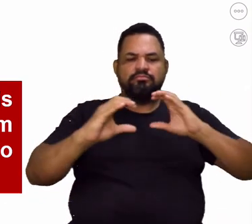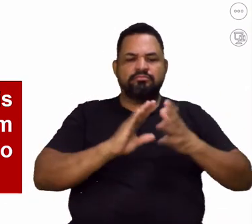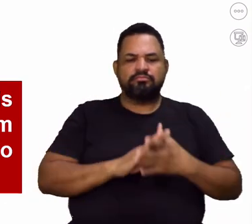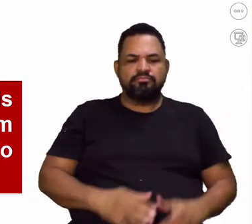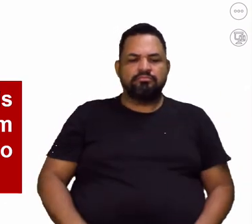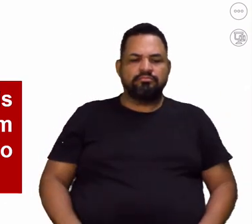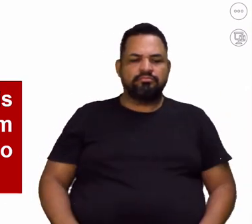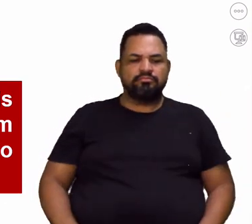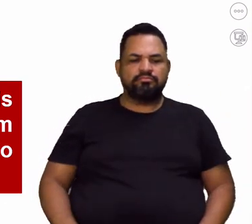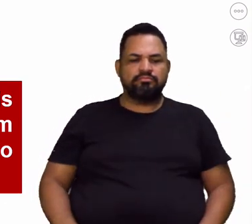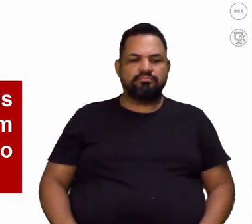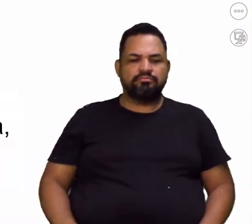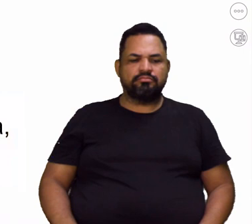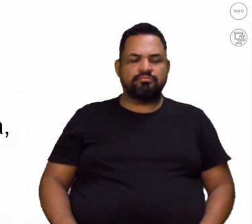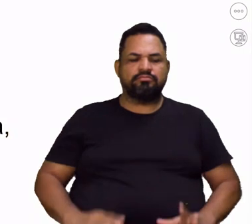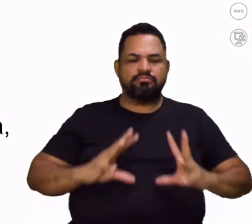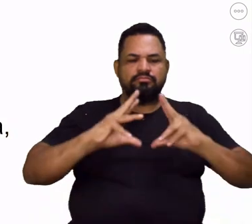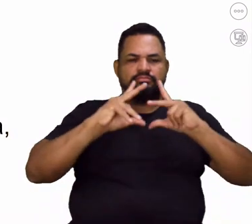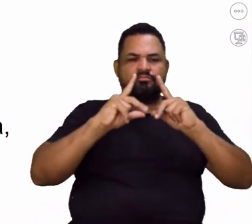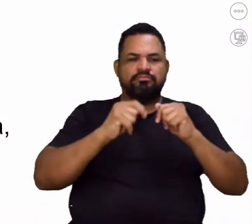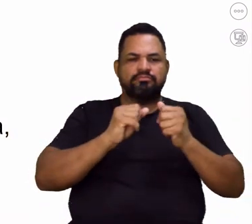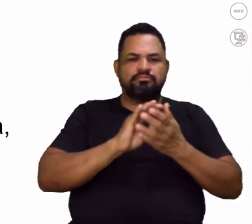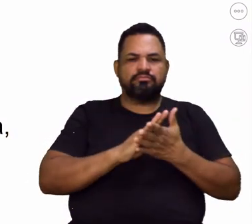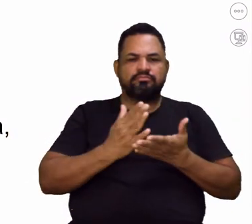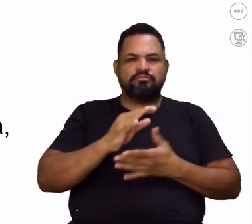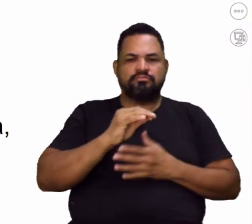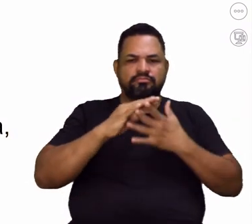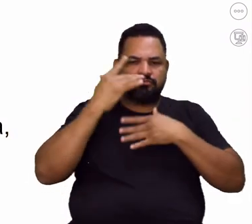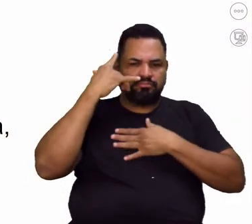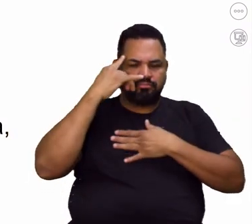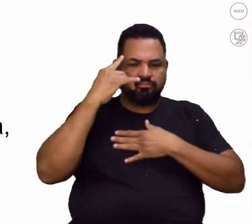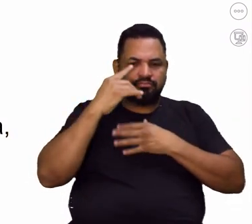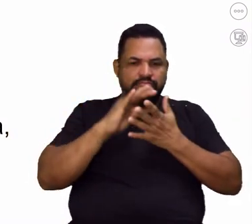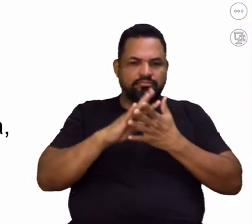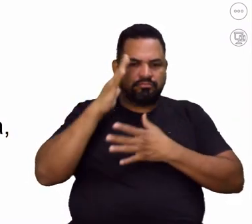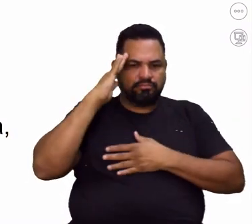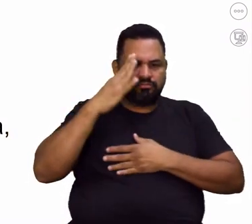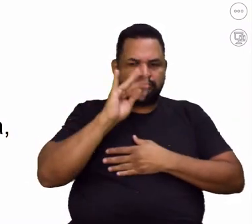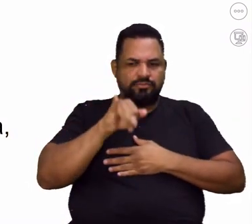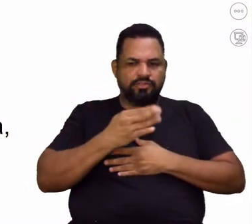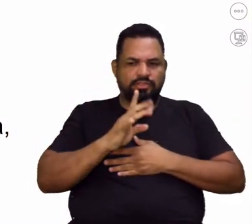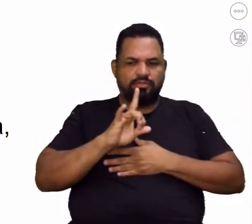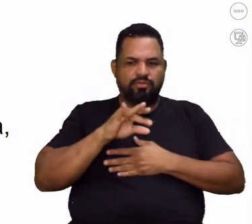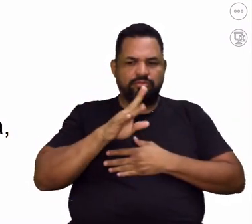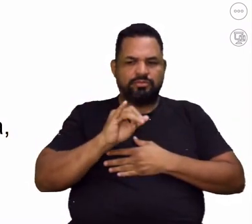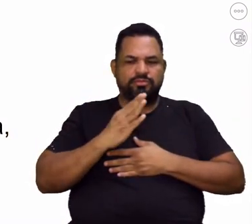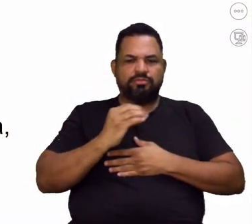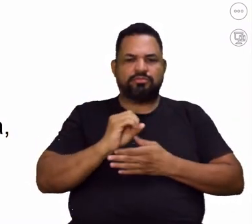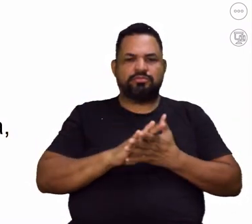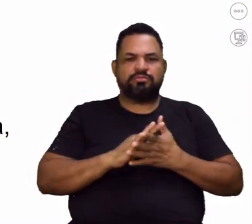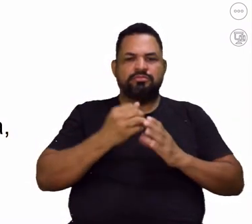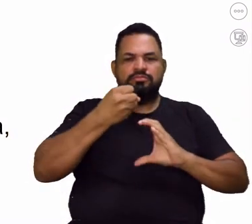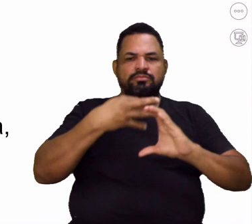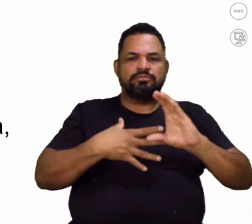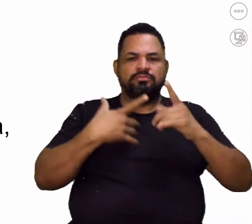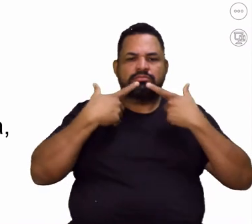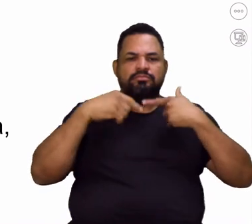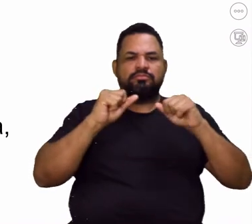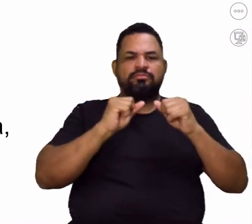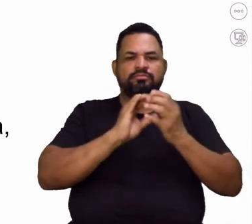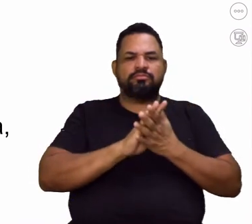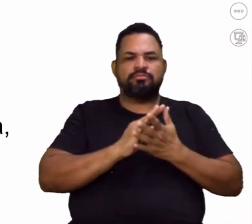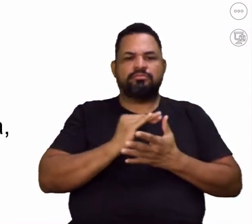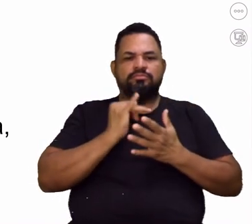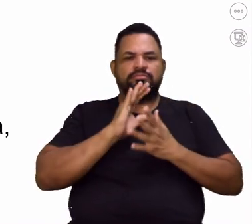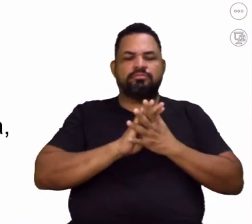comunicação. Tá certo? E isso tudo é aí a teoria de Jacobson. Funções da linguagem: denotativa,